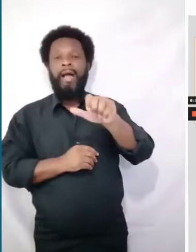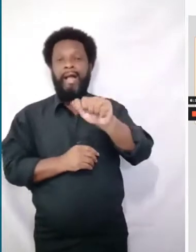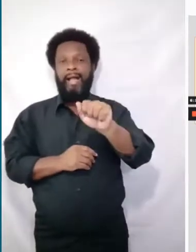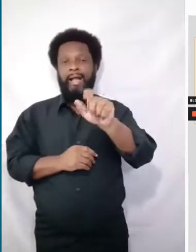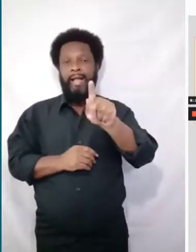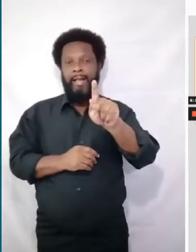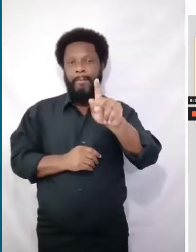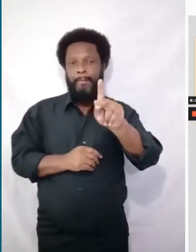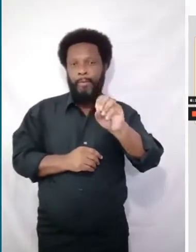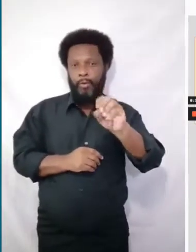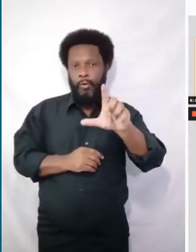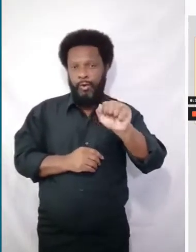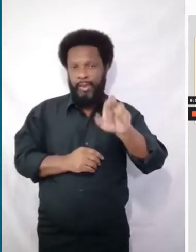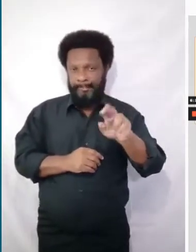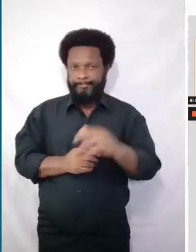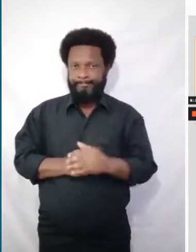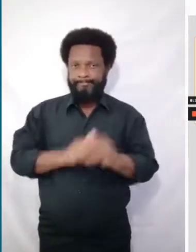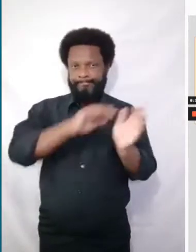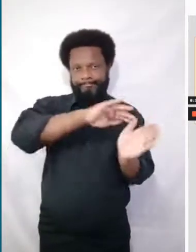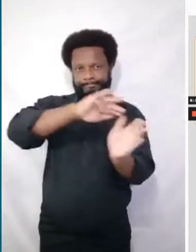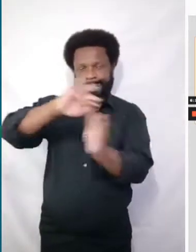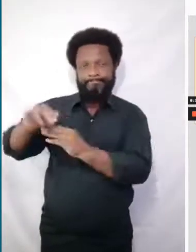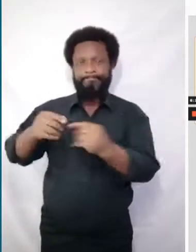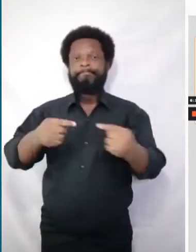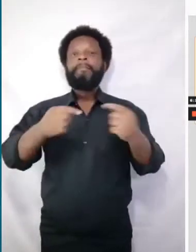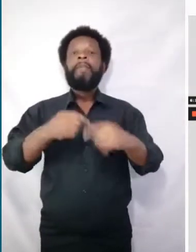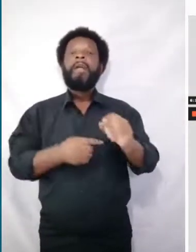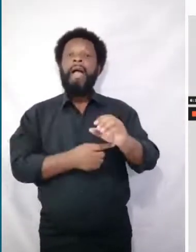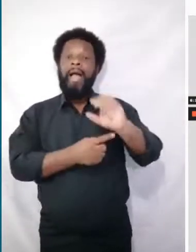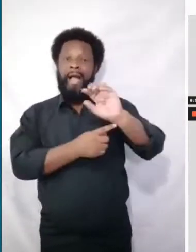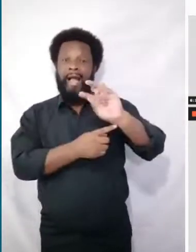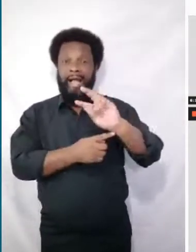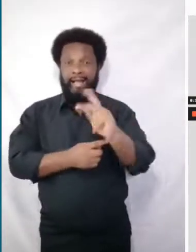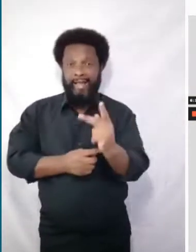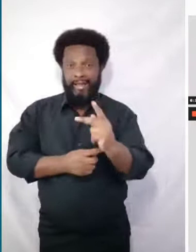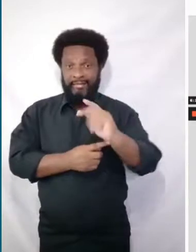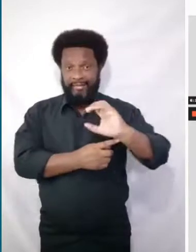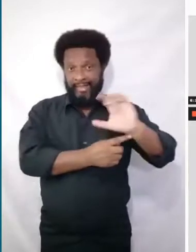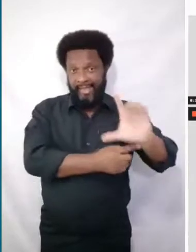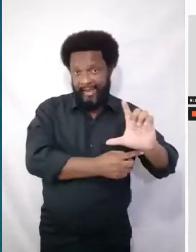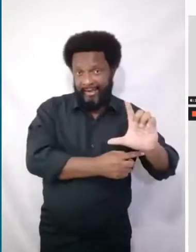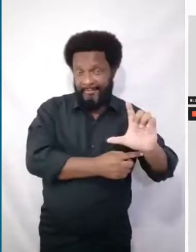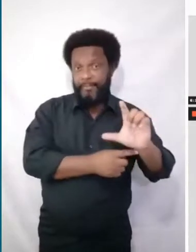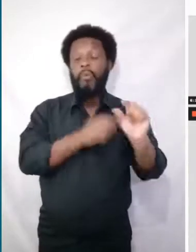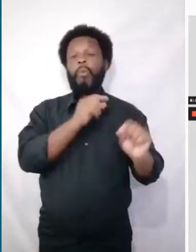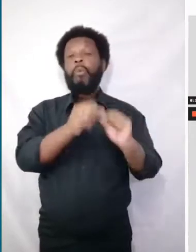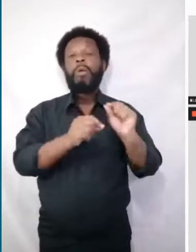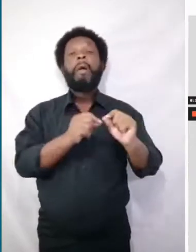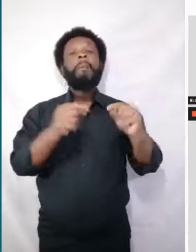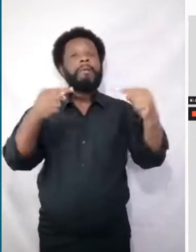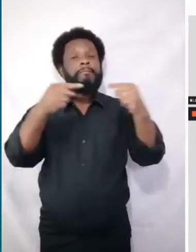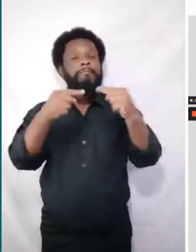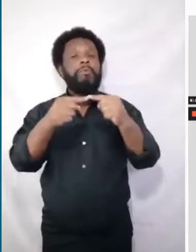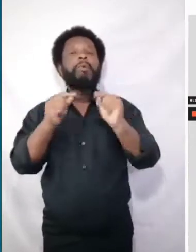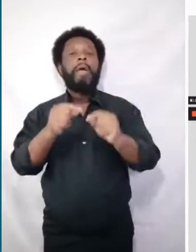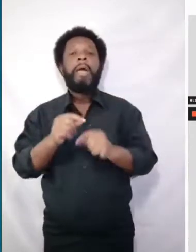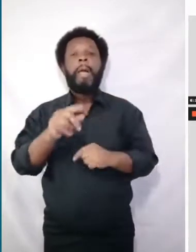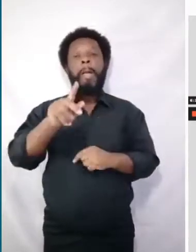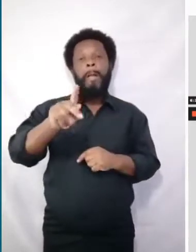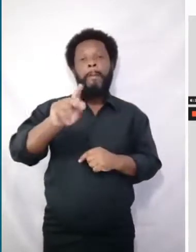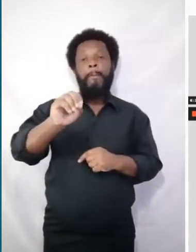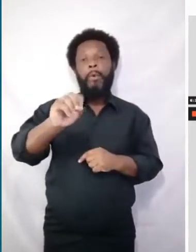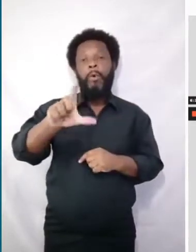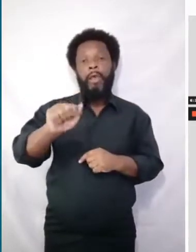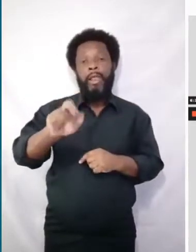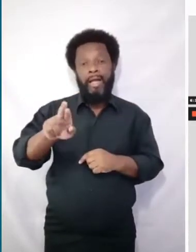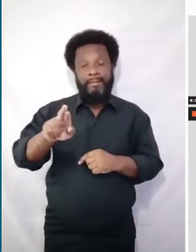todas moléculas apolares, certo? Agora vamos para o próximo caso, HCl. A gente já viu que a ligação hidrogênio e cloro é